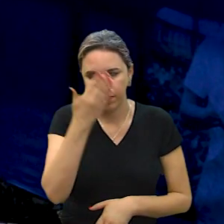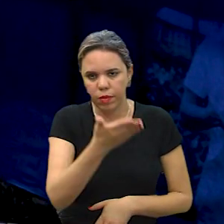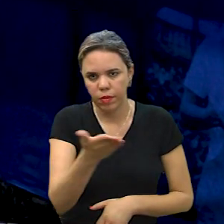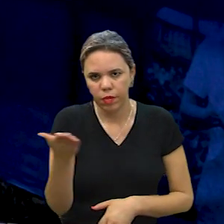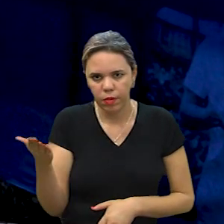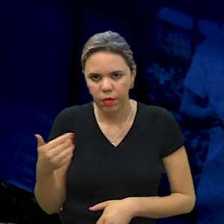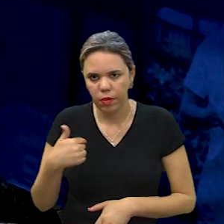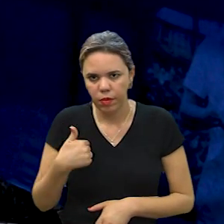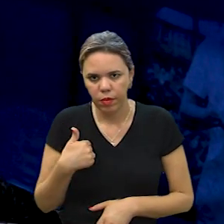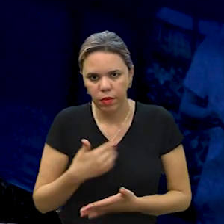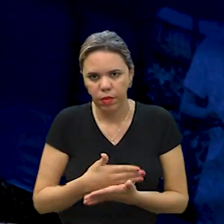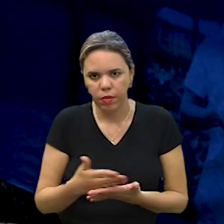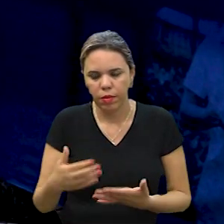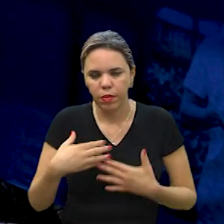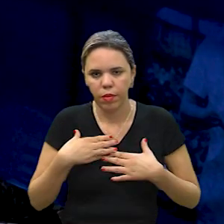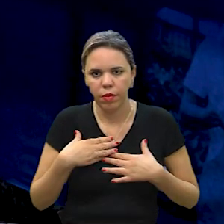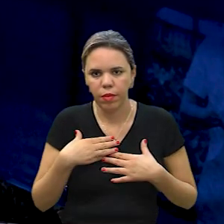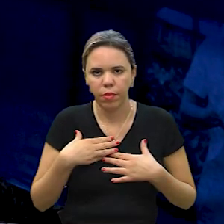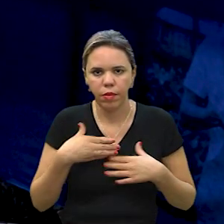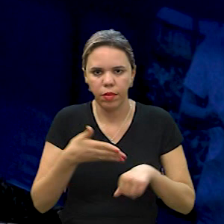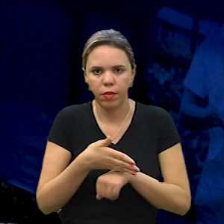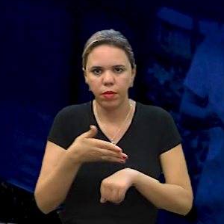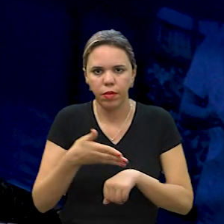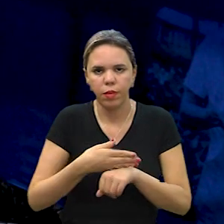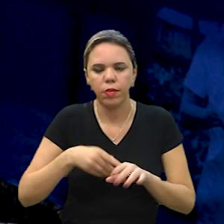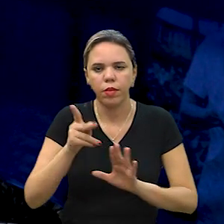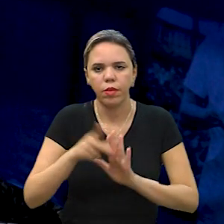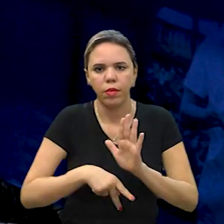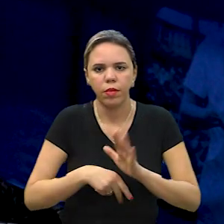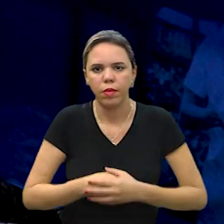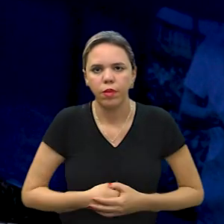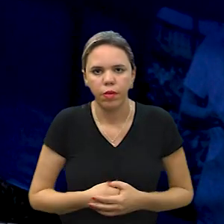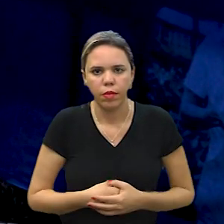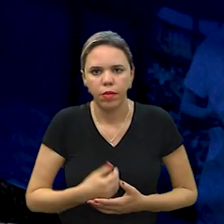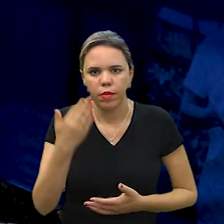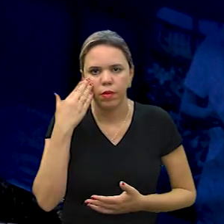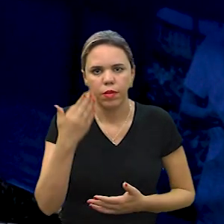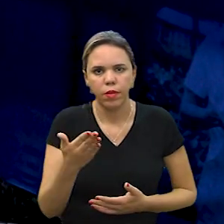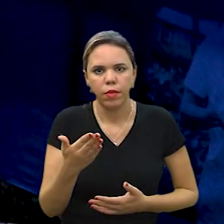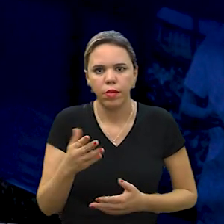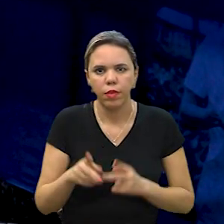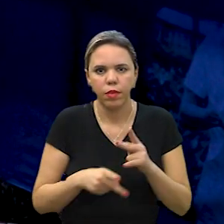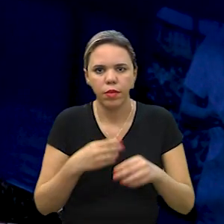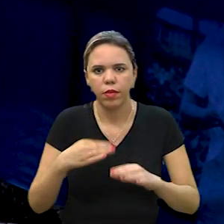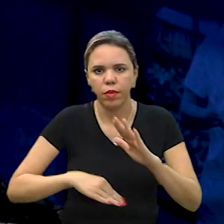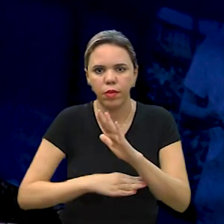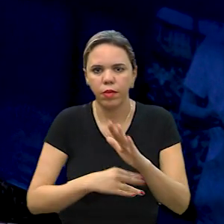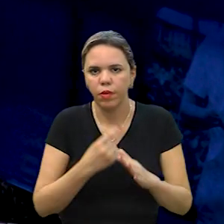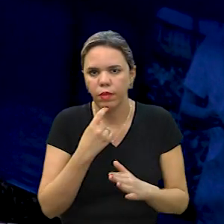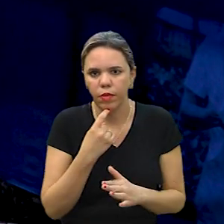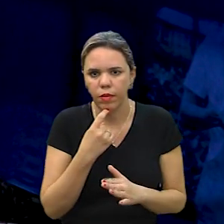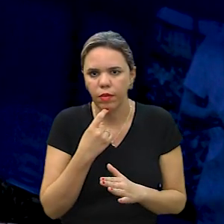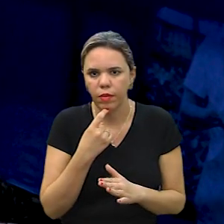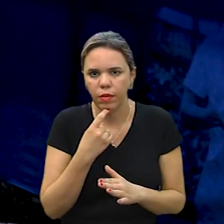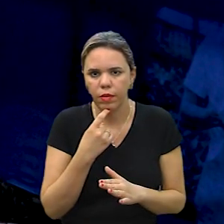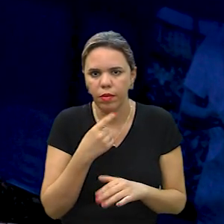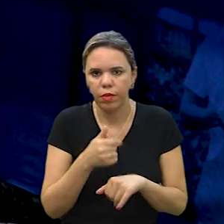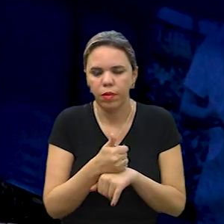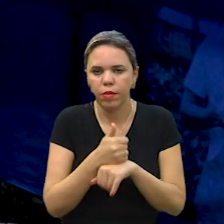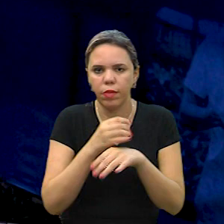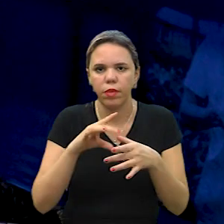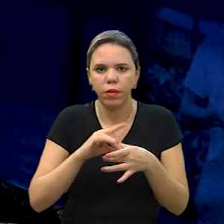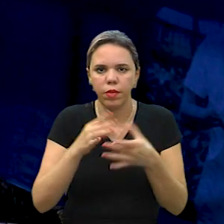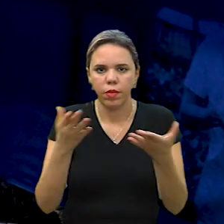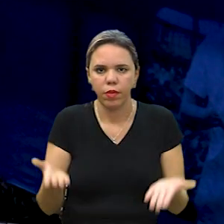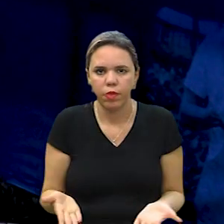Obrigado, Mirna. Eu que me sinto honrado de fazer parte desse projeto. Agradeço à Câmara Municipal de Campinas e toda a sua